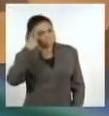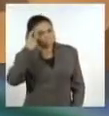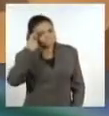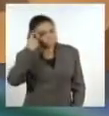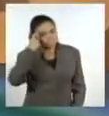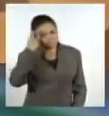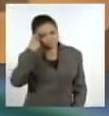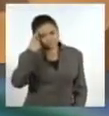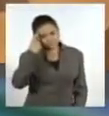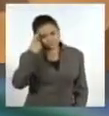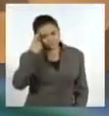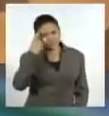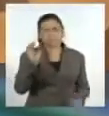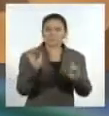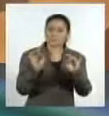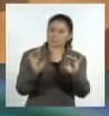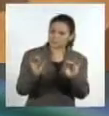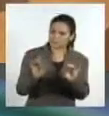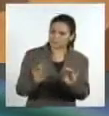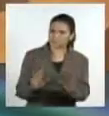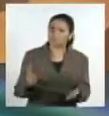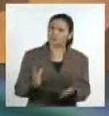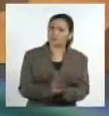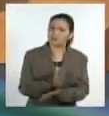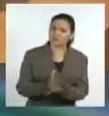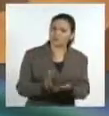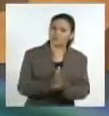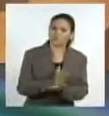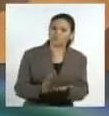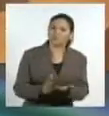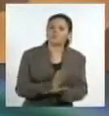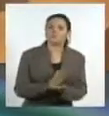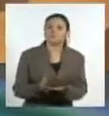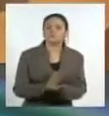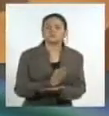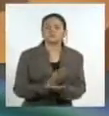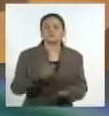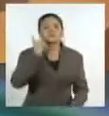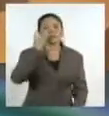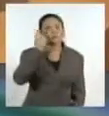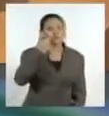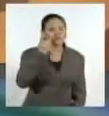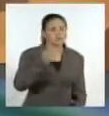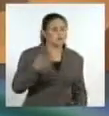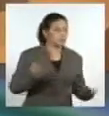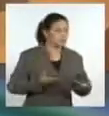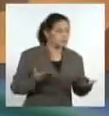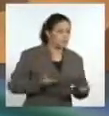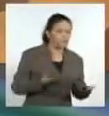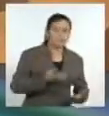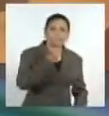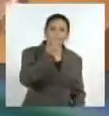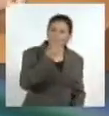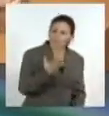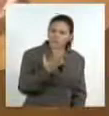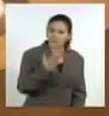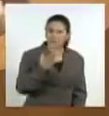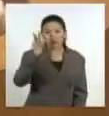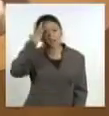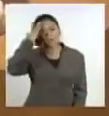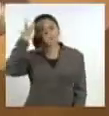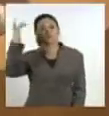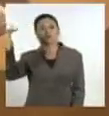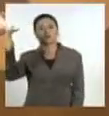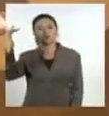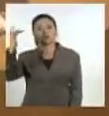em especial, em algumas atividades, o que às vezes, para alguém, é muito bom, no outro dia pode ser nem